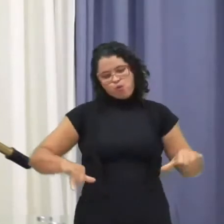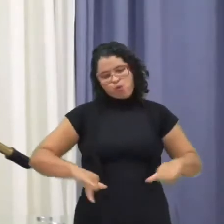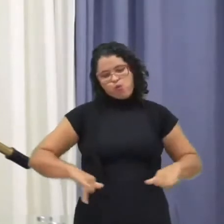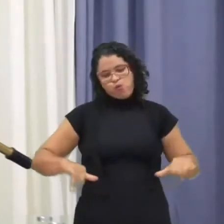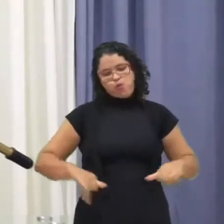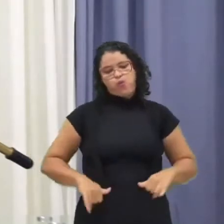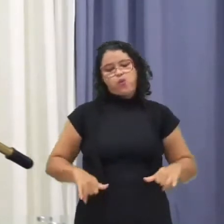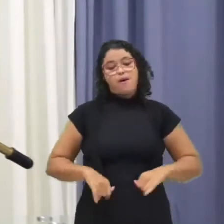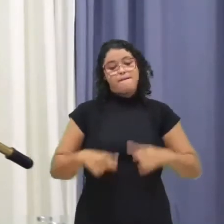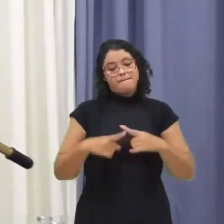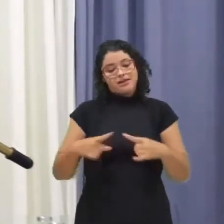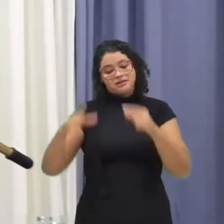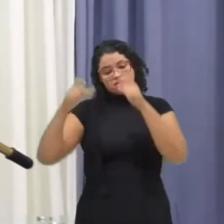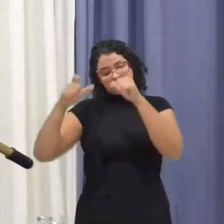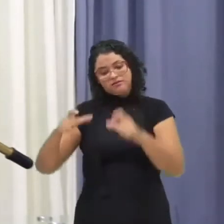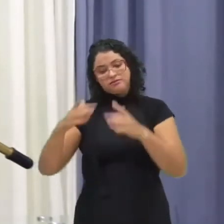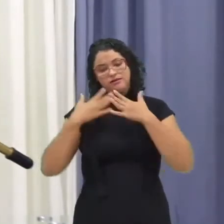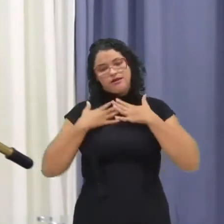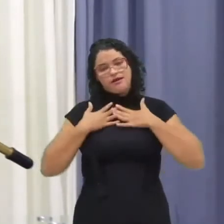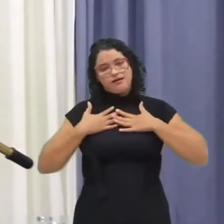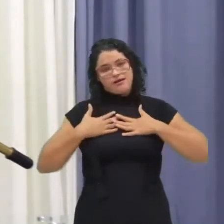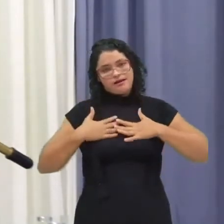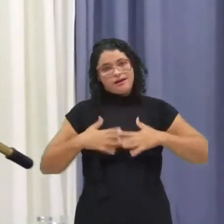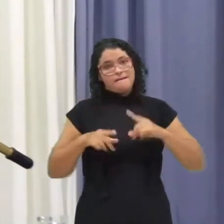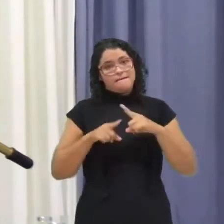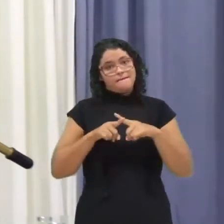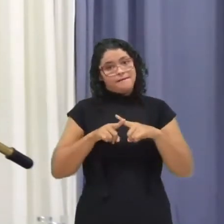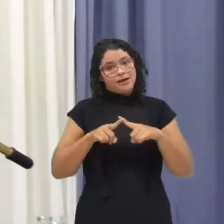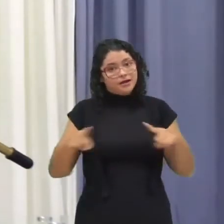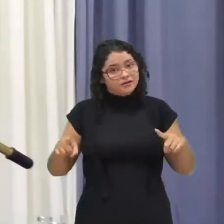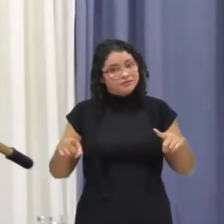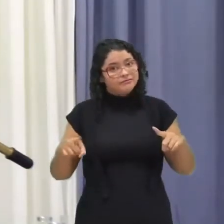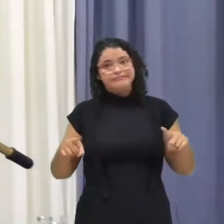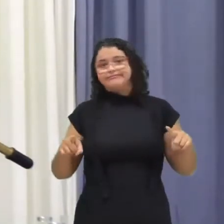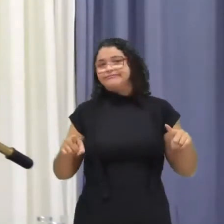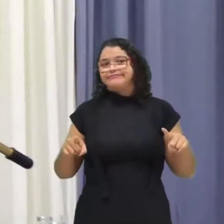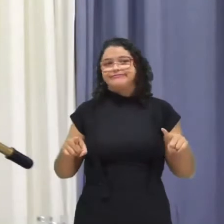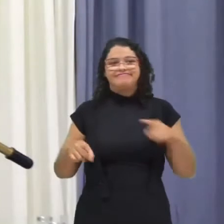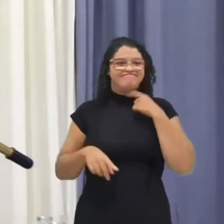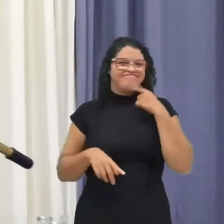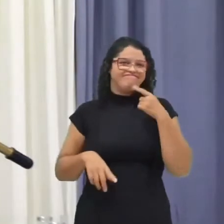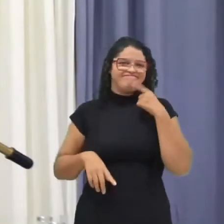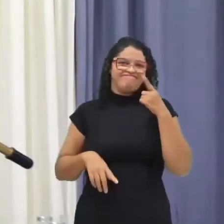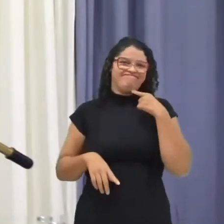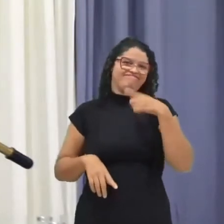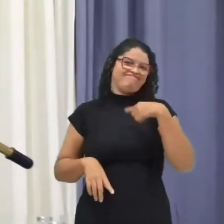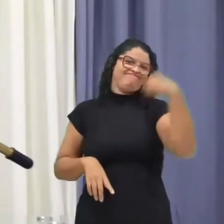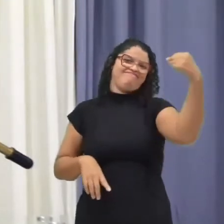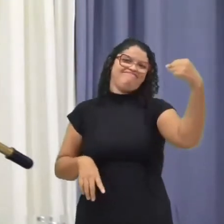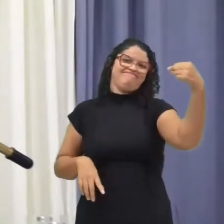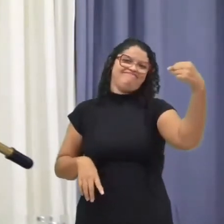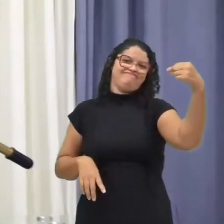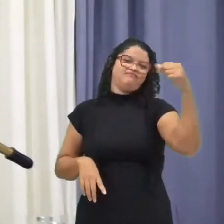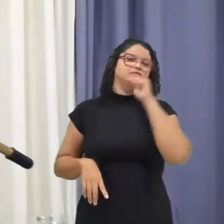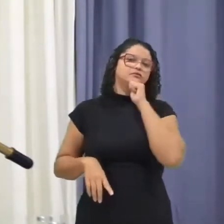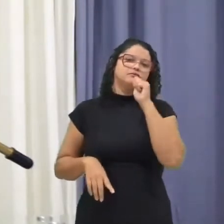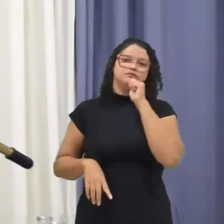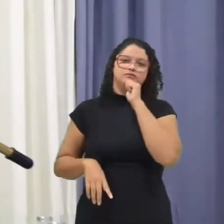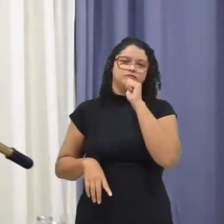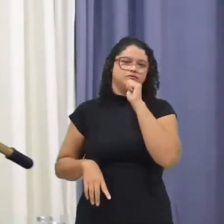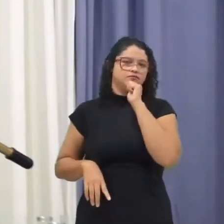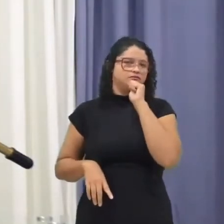Um paraíso mesmo. Mas ninguém sai de lá ainda. Tá